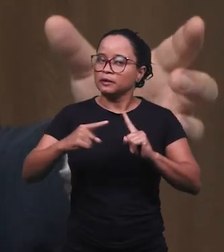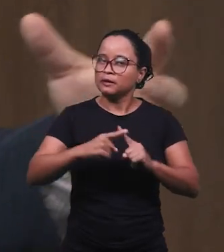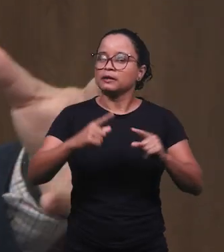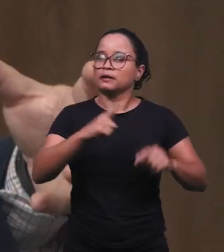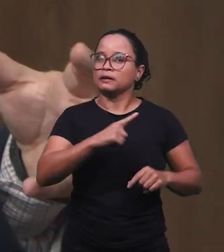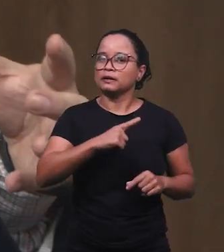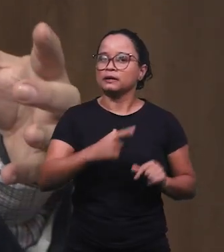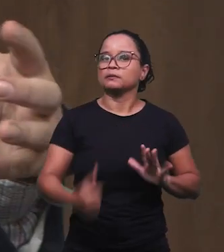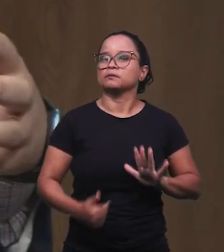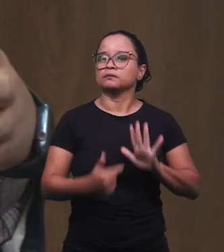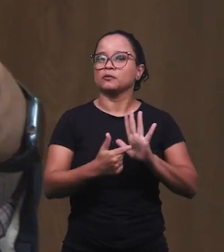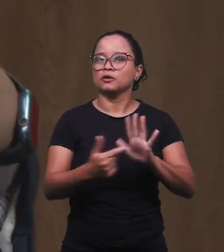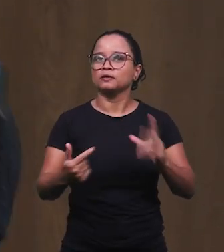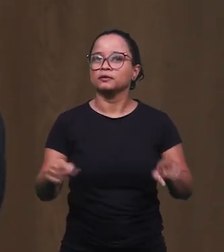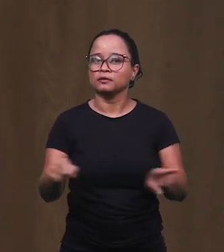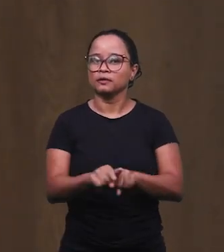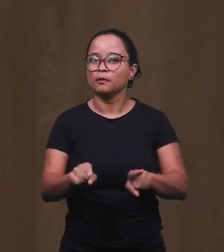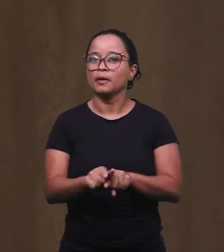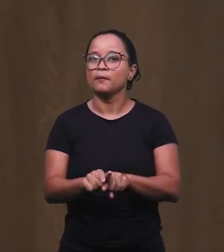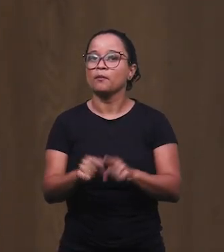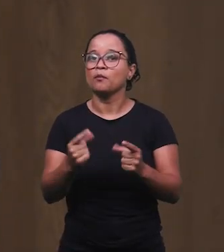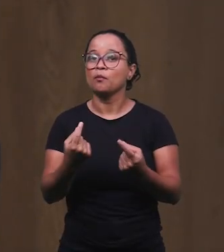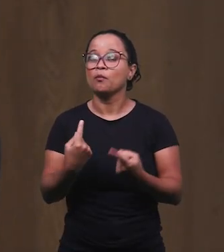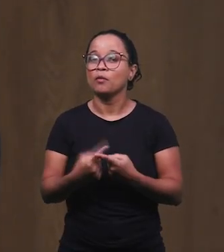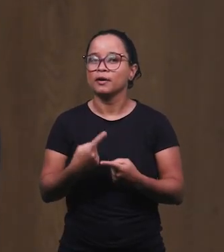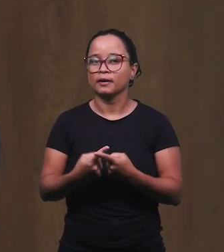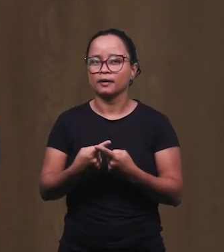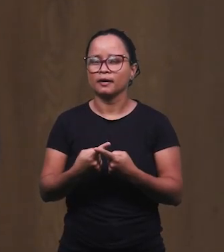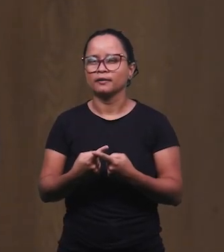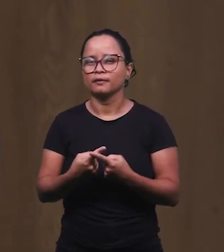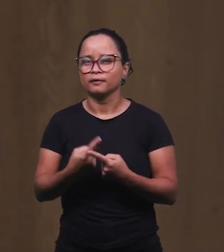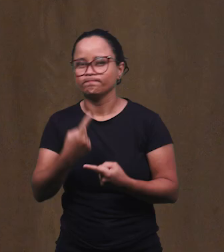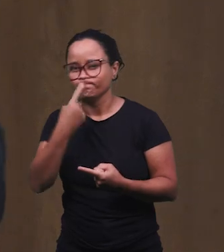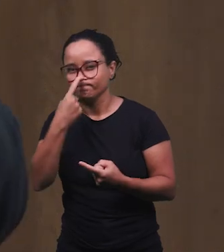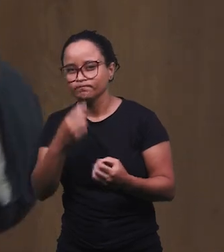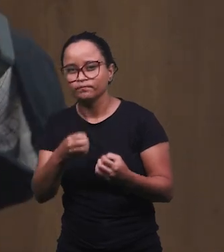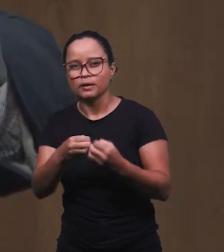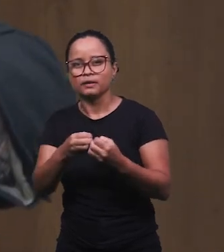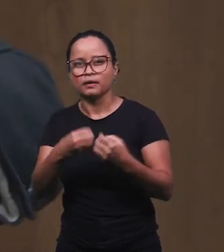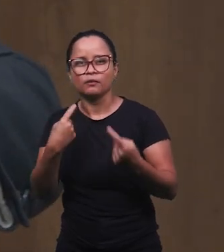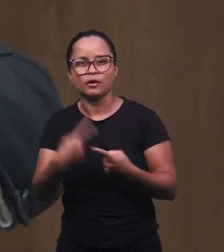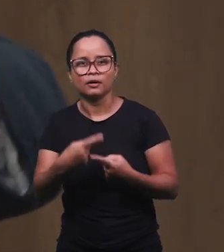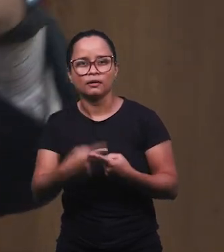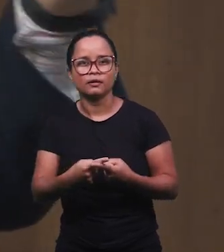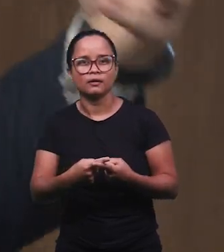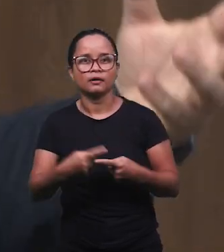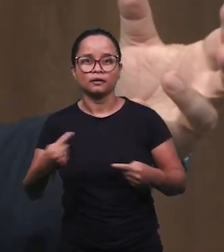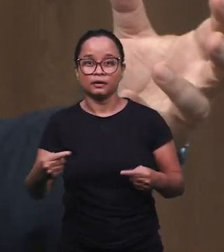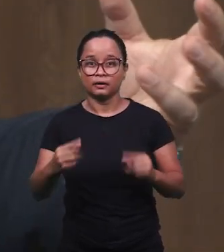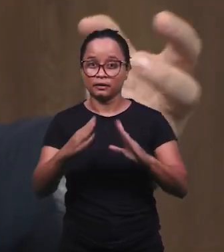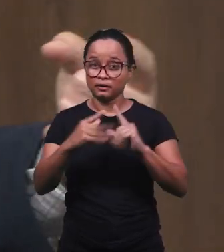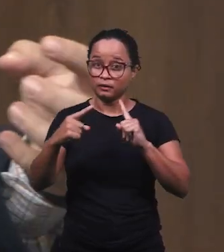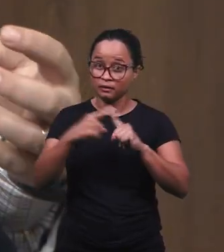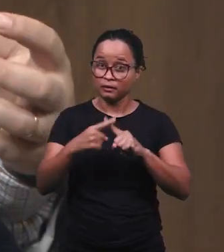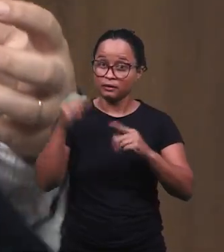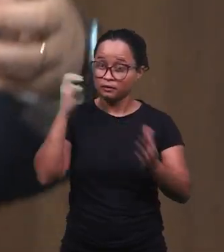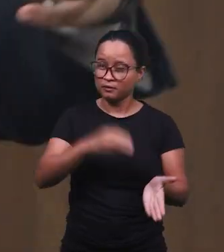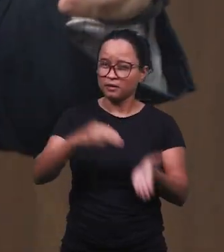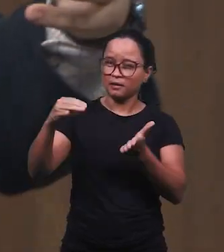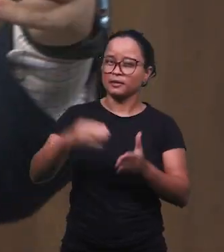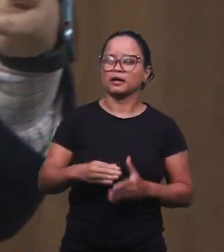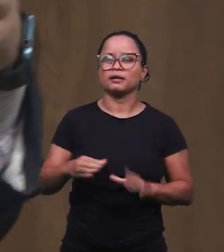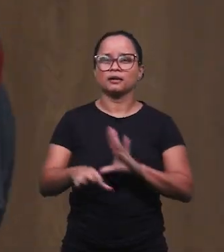a gente traz muito pela proximidade. Quando as pessoas veem as contas da Igreja Cristã